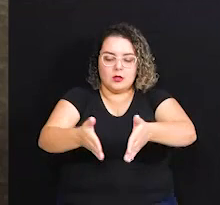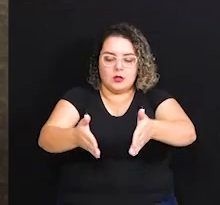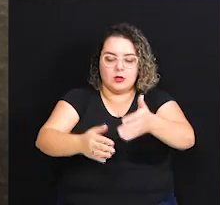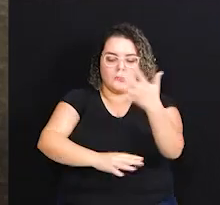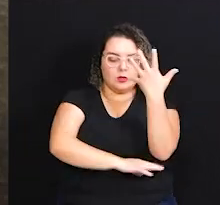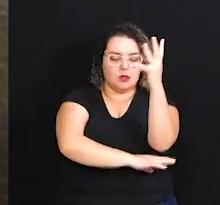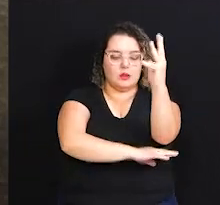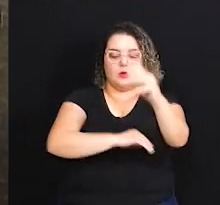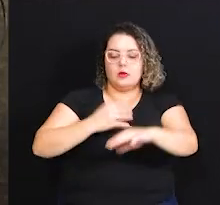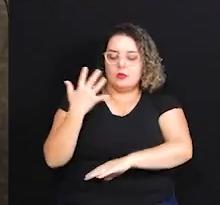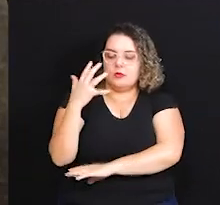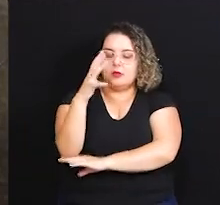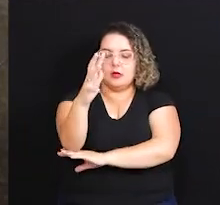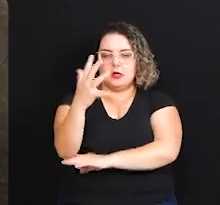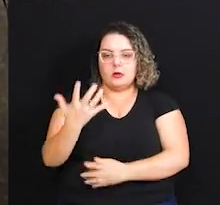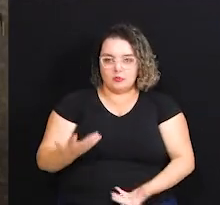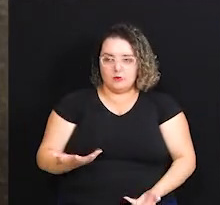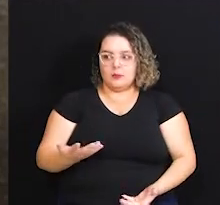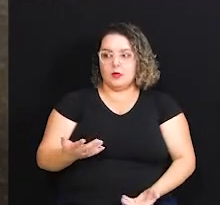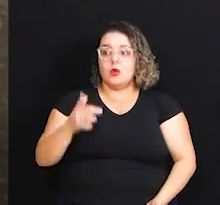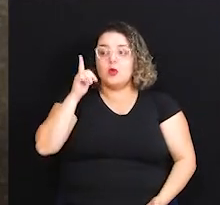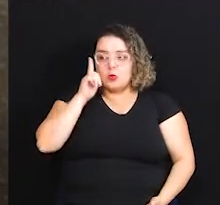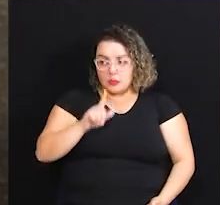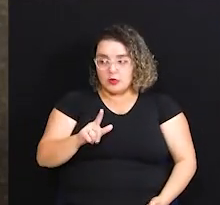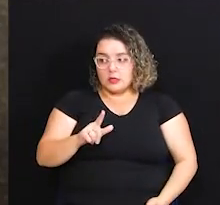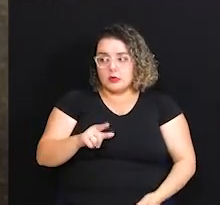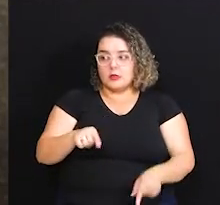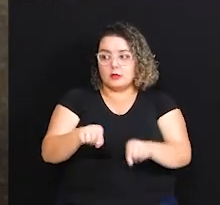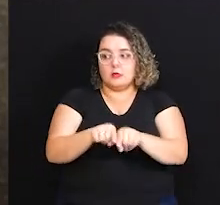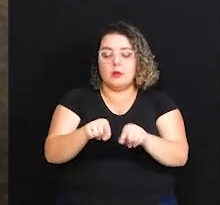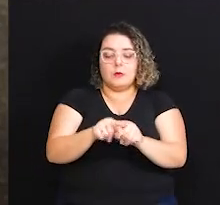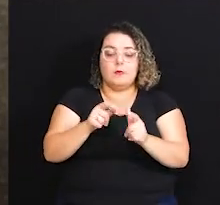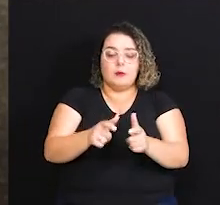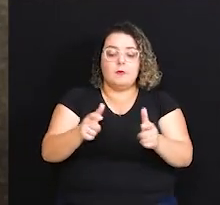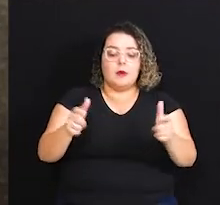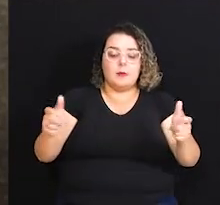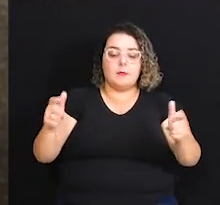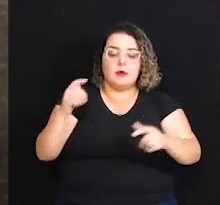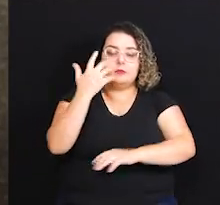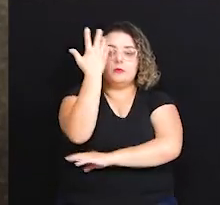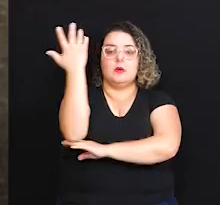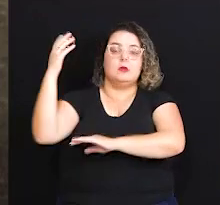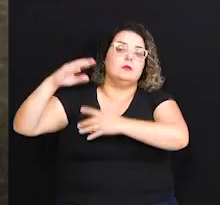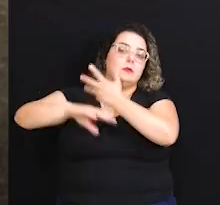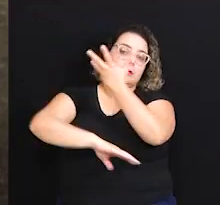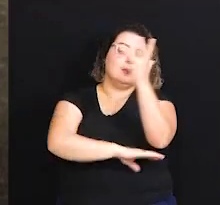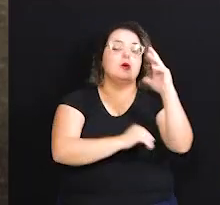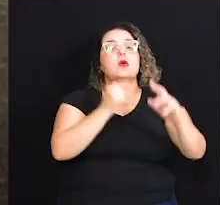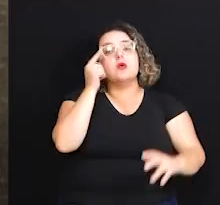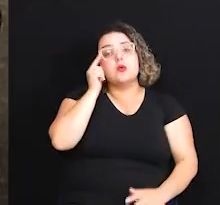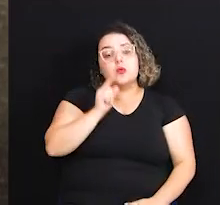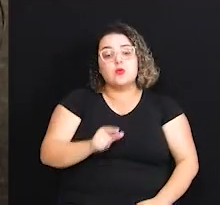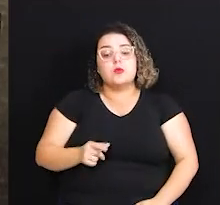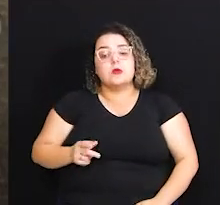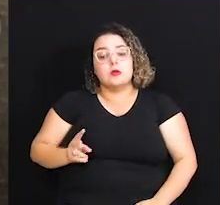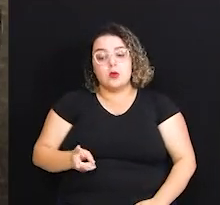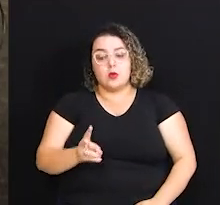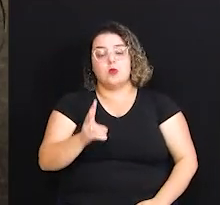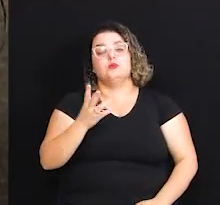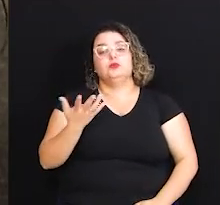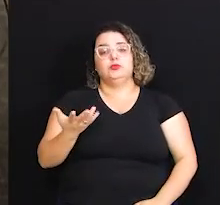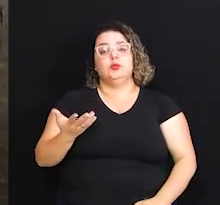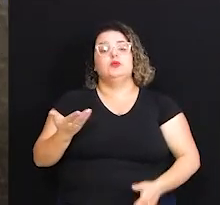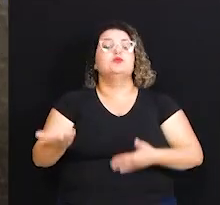intercomunicando todos esses fragmentos, para você conseguir também aumentar essas áreas florestais e conseguir manter os